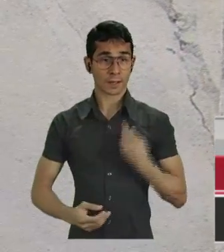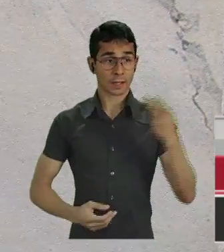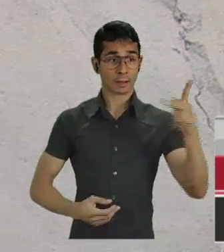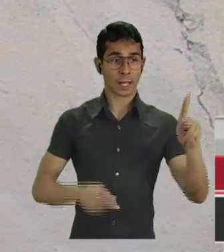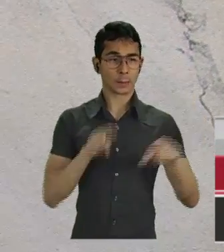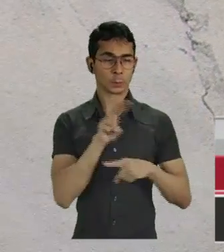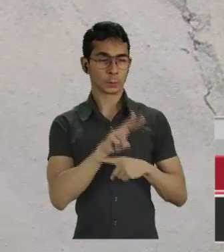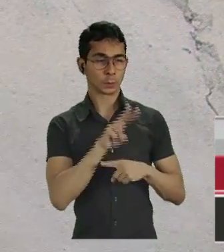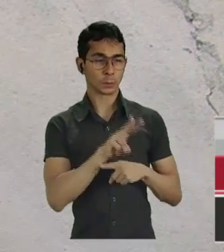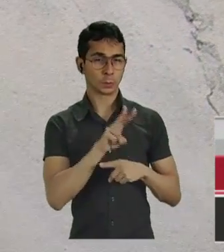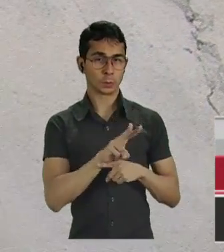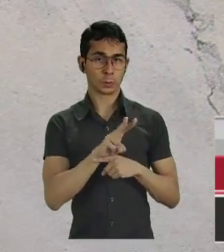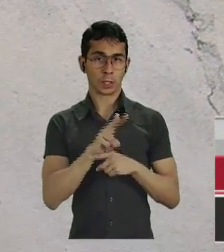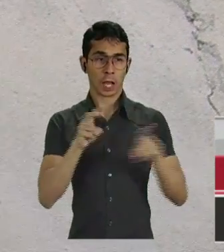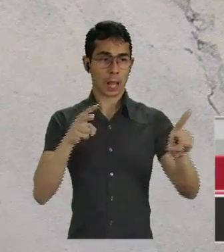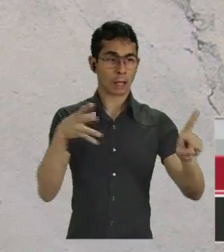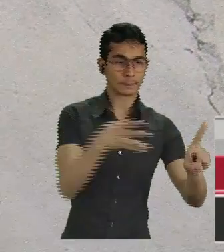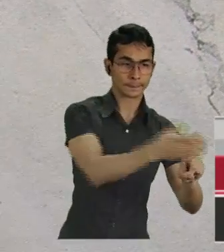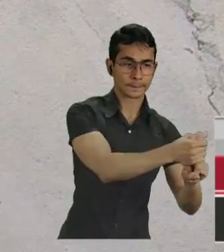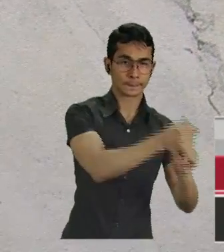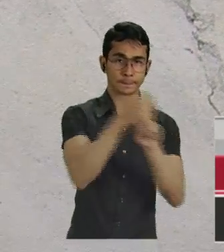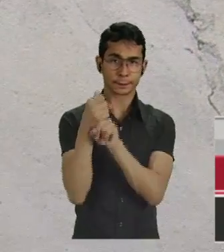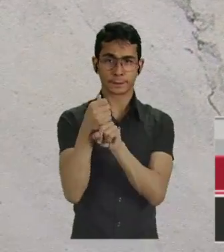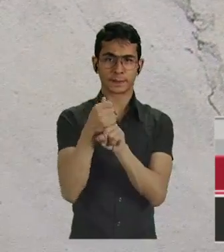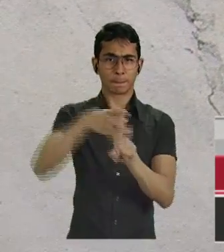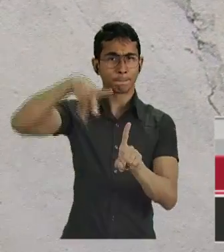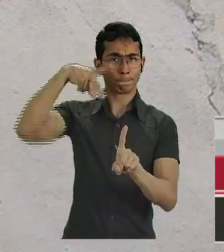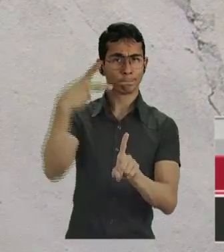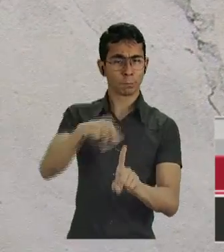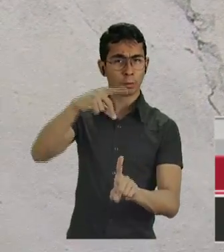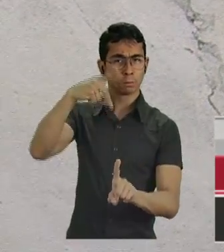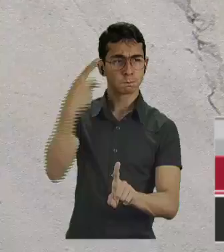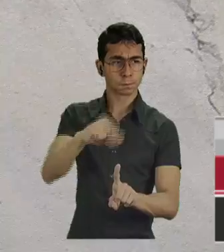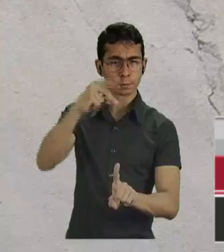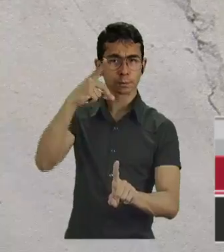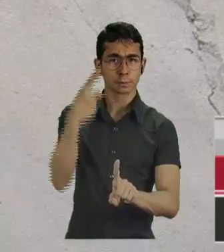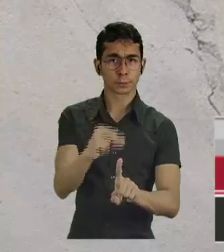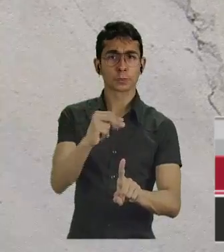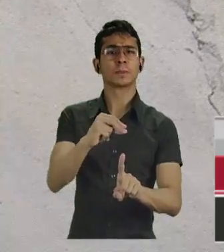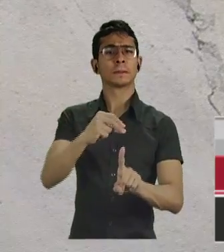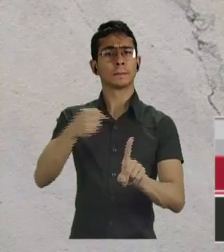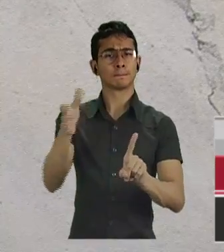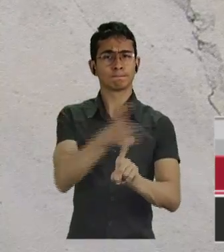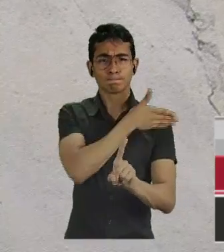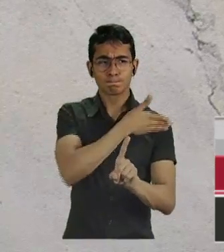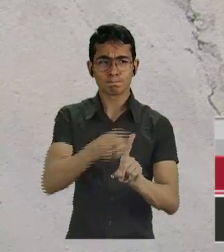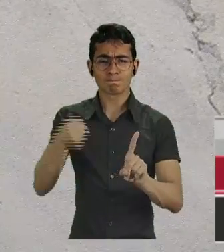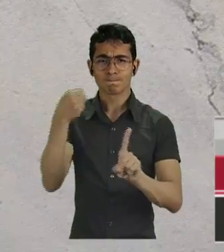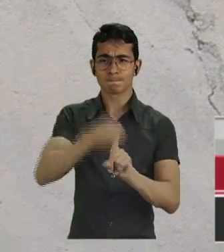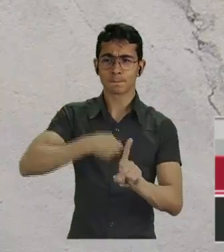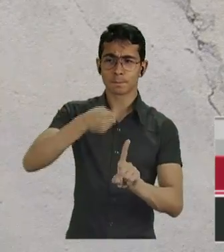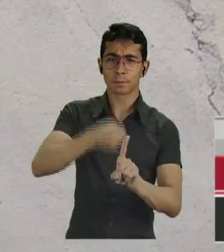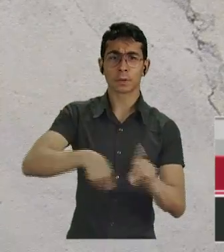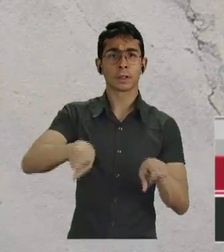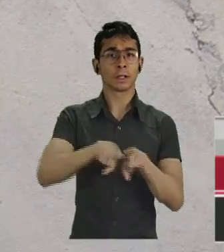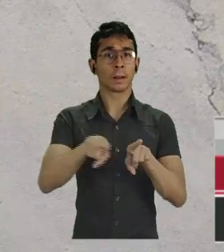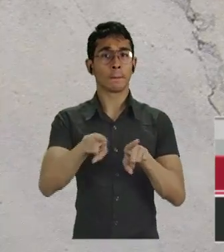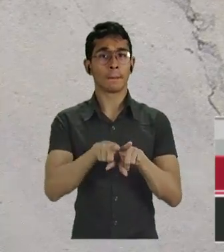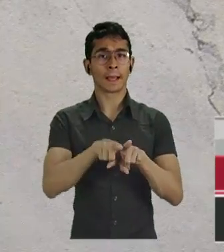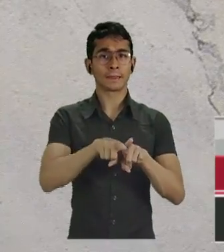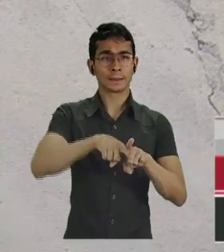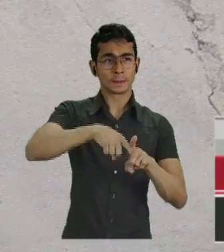foi sequestrada ela foi espancada ela foi torturada e ela foi